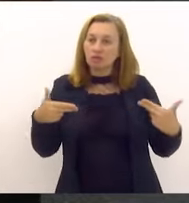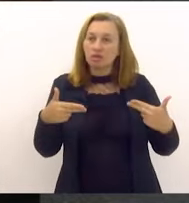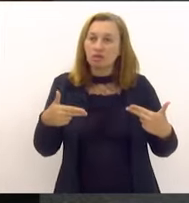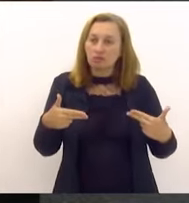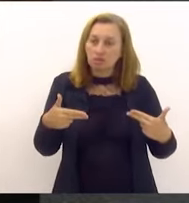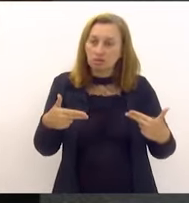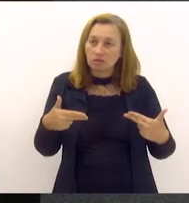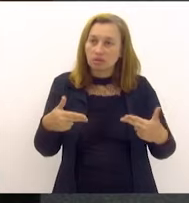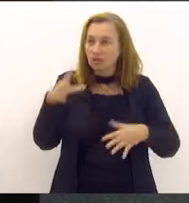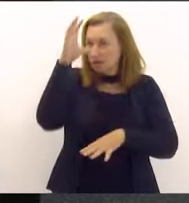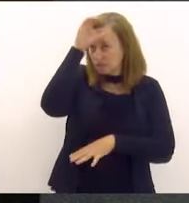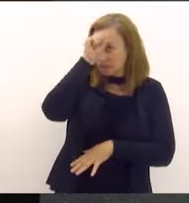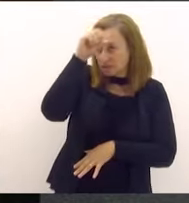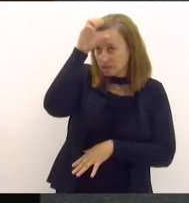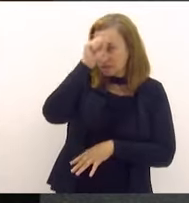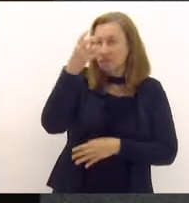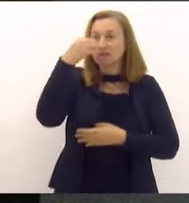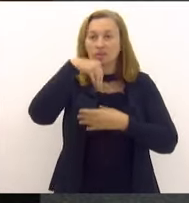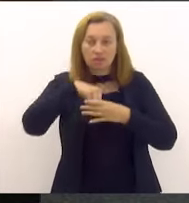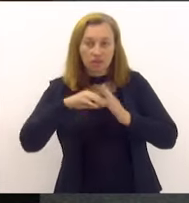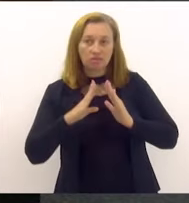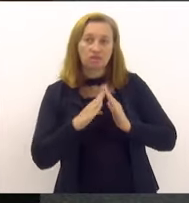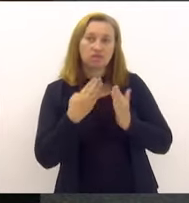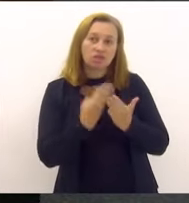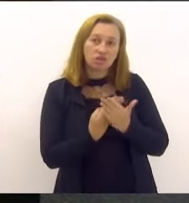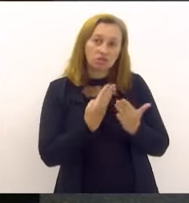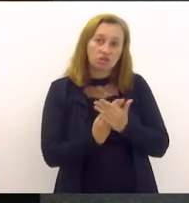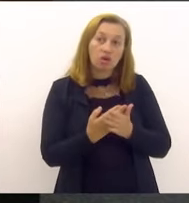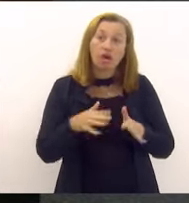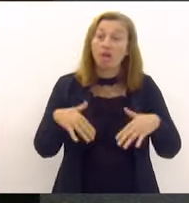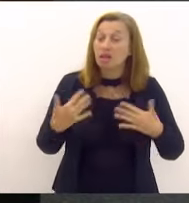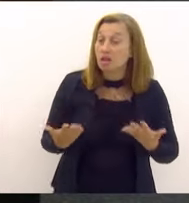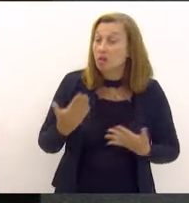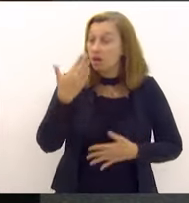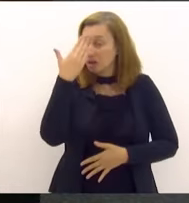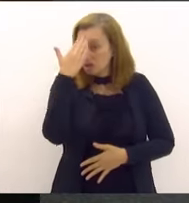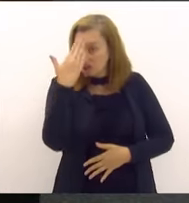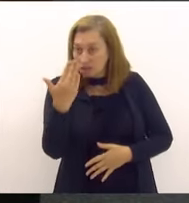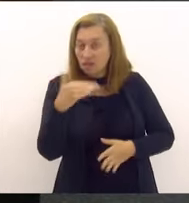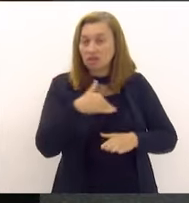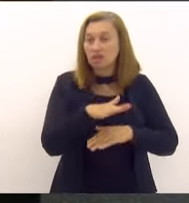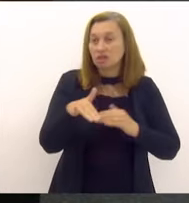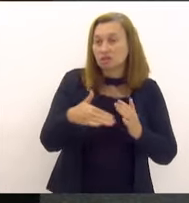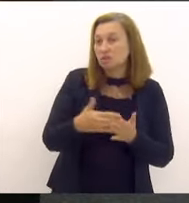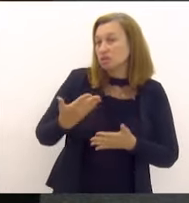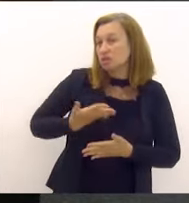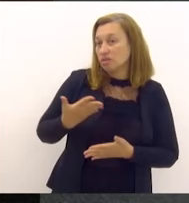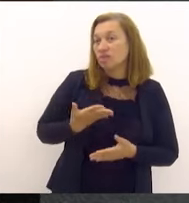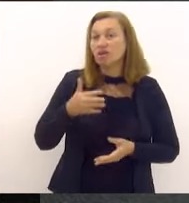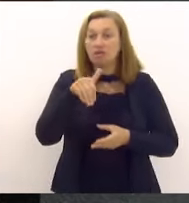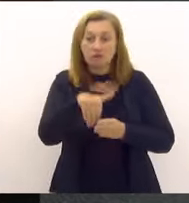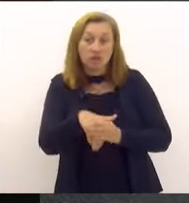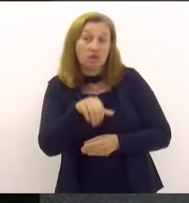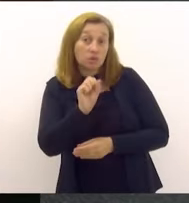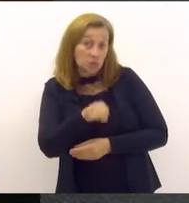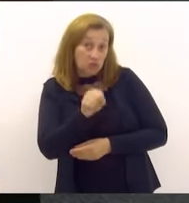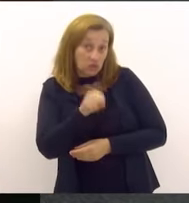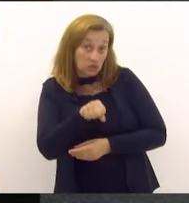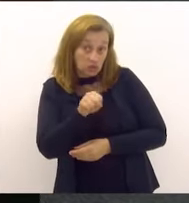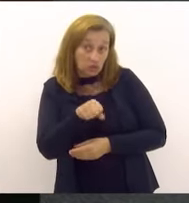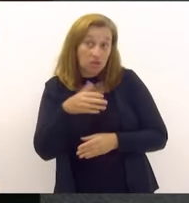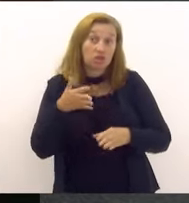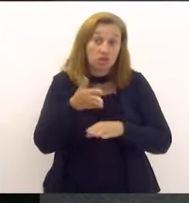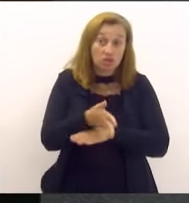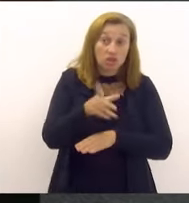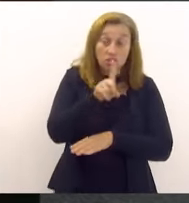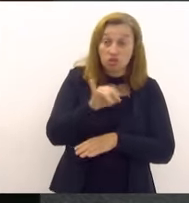ferramenta da aprendizagem dentro da escola. Então, agradeço muito a todos os meus pares que votaram favorável. Está chegando